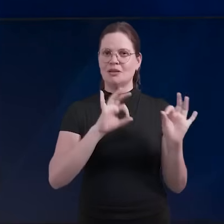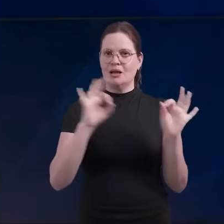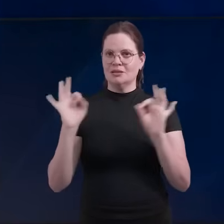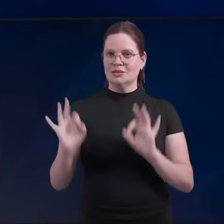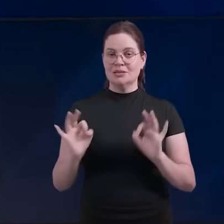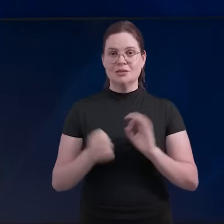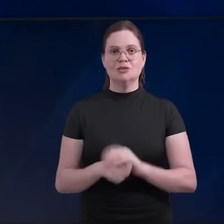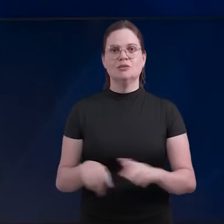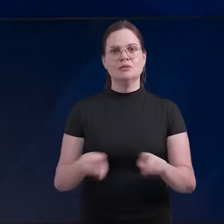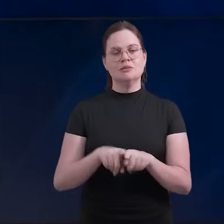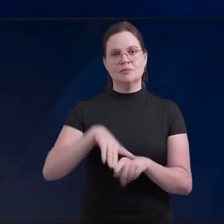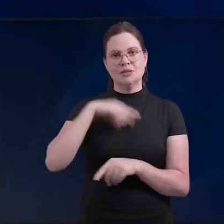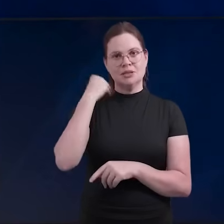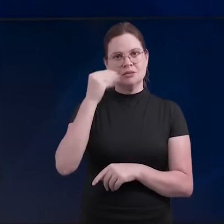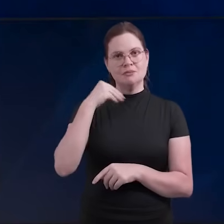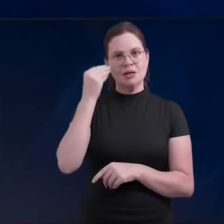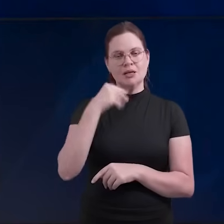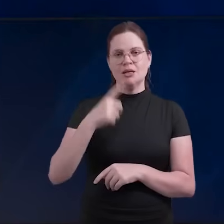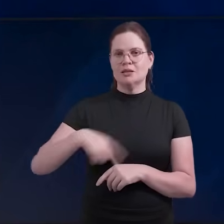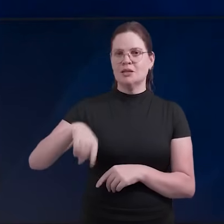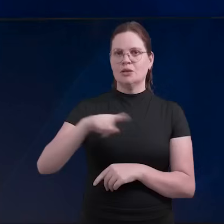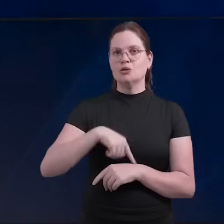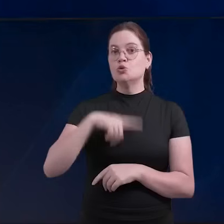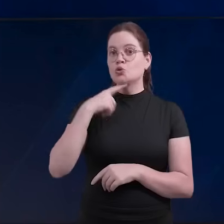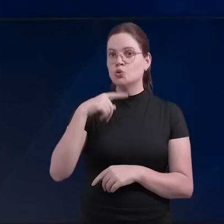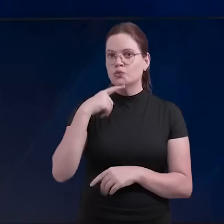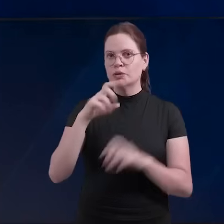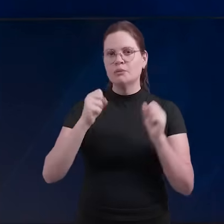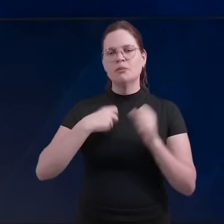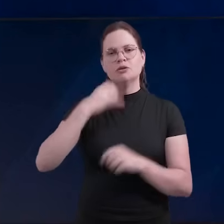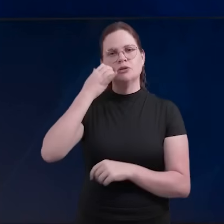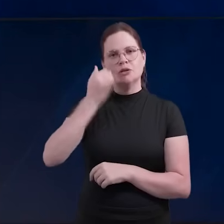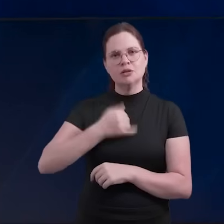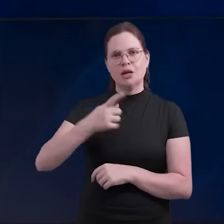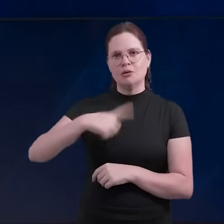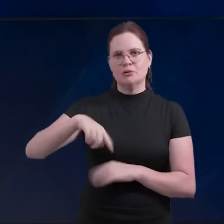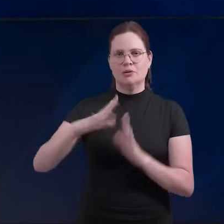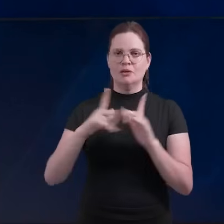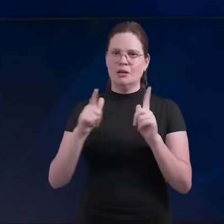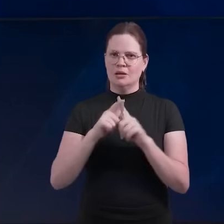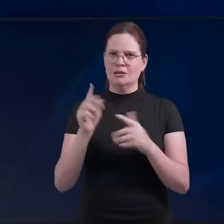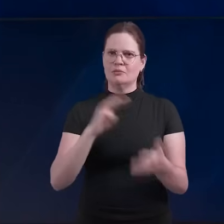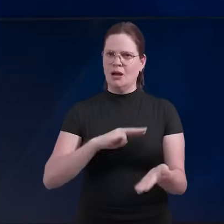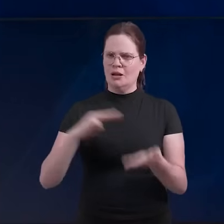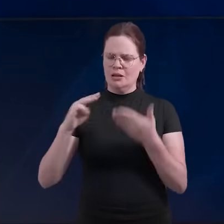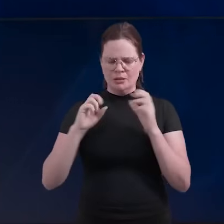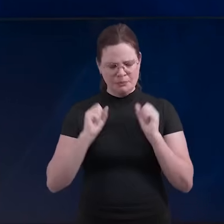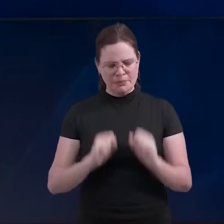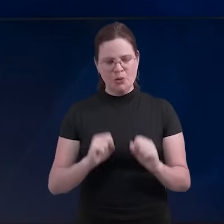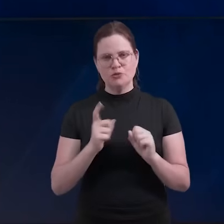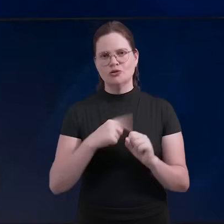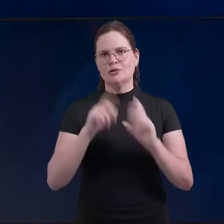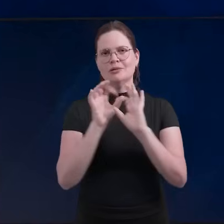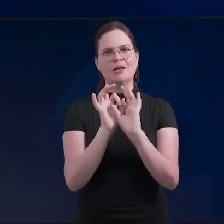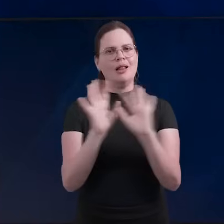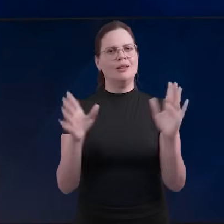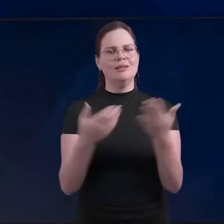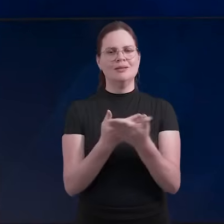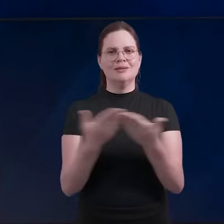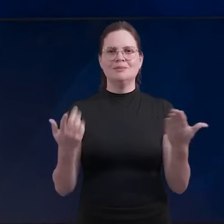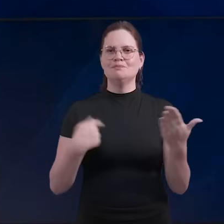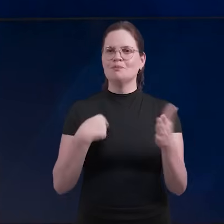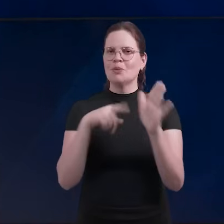está participando, essa experiência nossa. Qualquer dúvida pode estar em contato conosco na Igreja Cristã Maranata. Estaremos à disposição